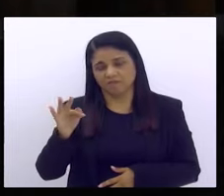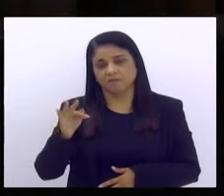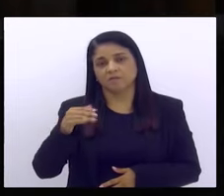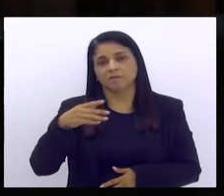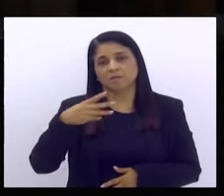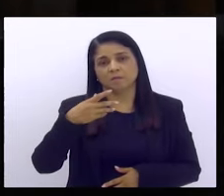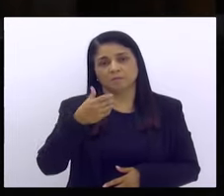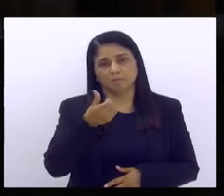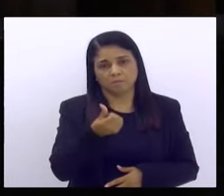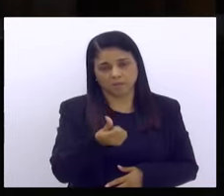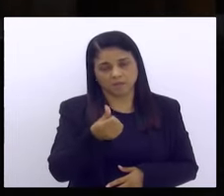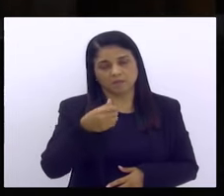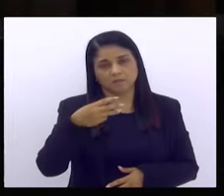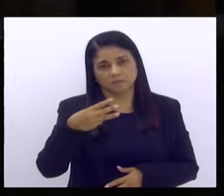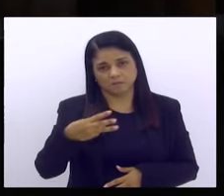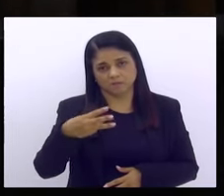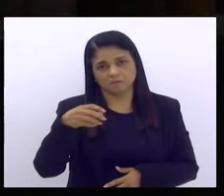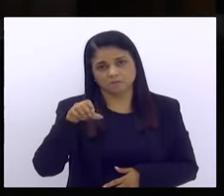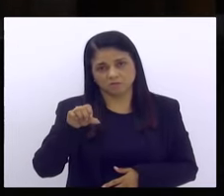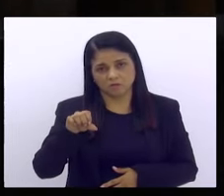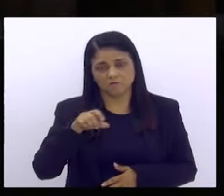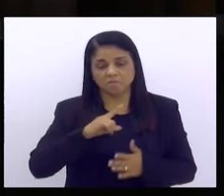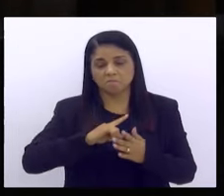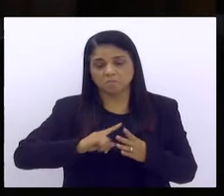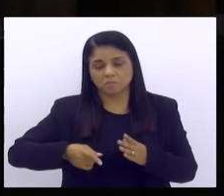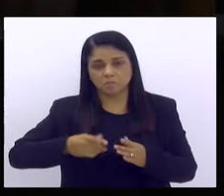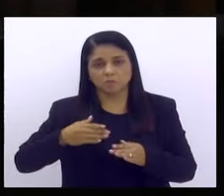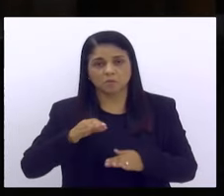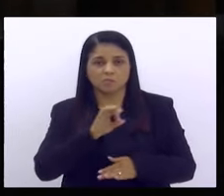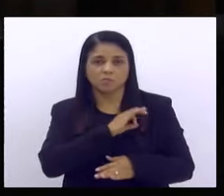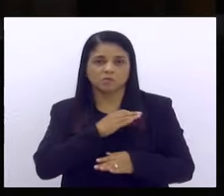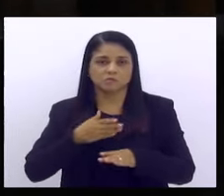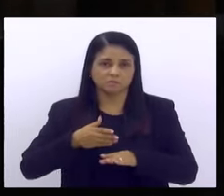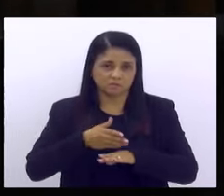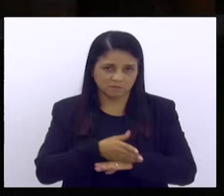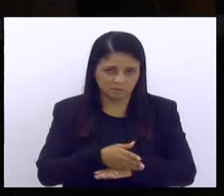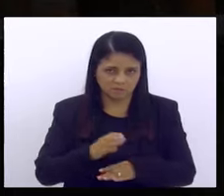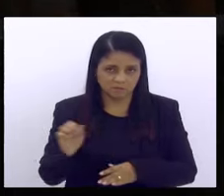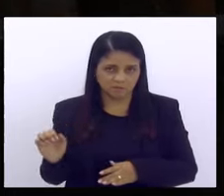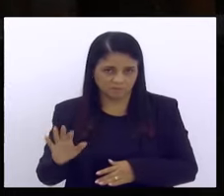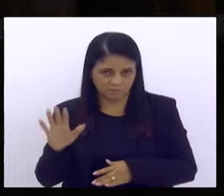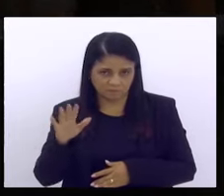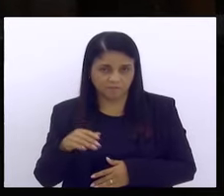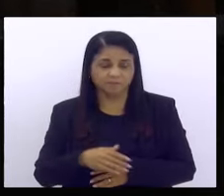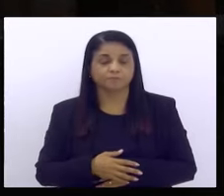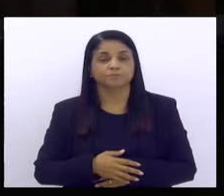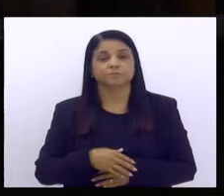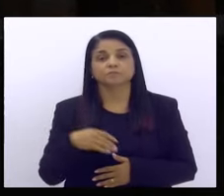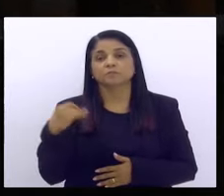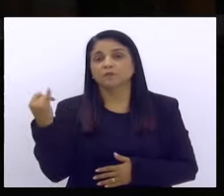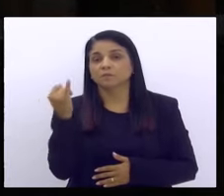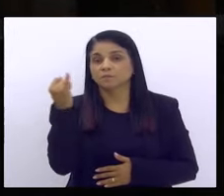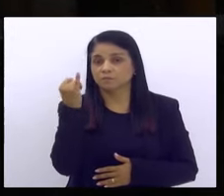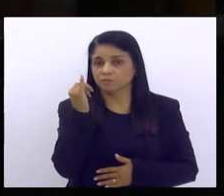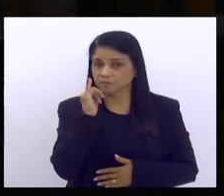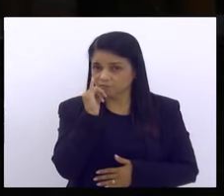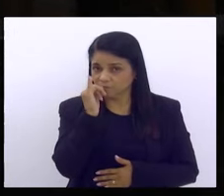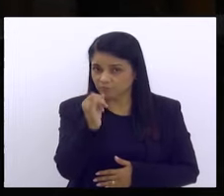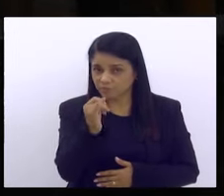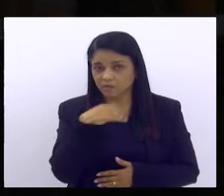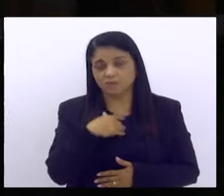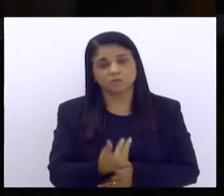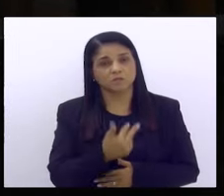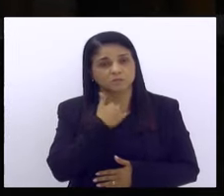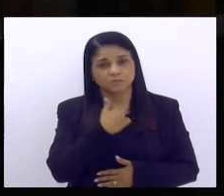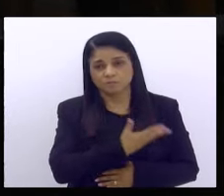a 639 impediu que a polícia entrasse dentro da favela. Outra coisa importante dizer, que não podemos